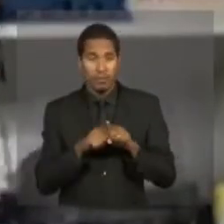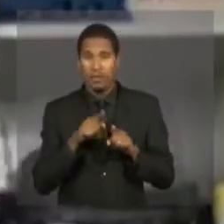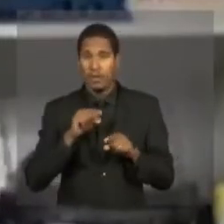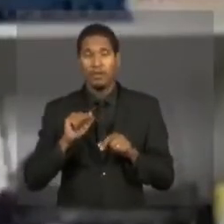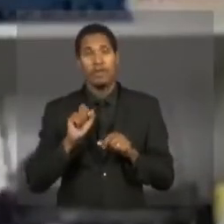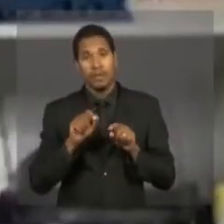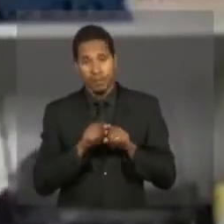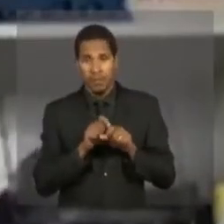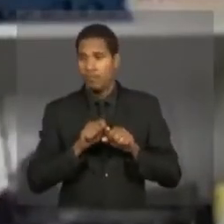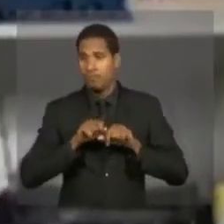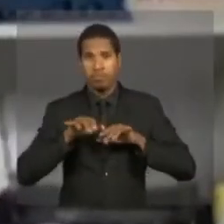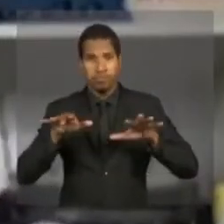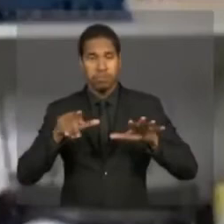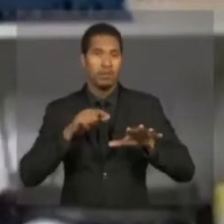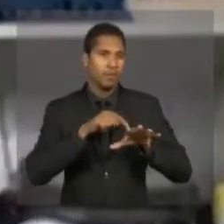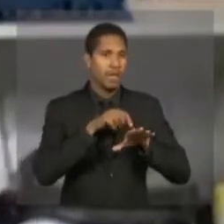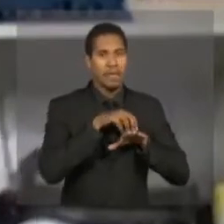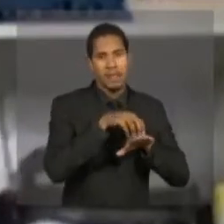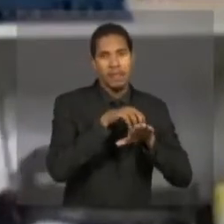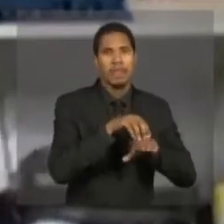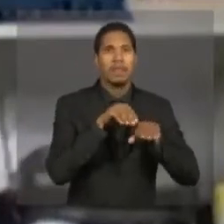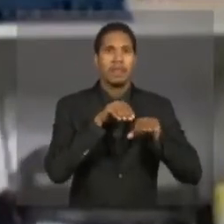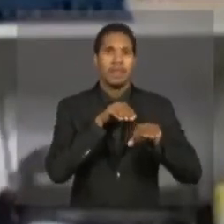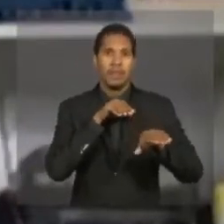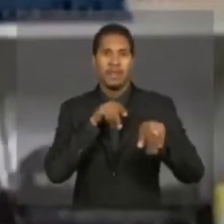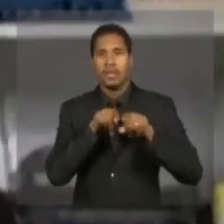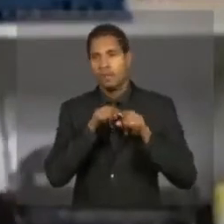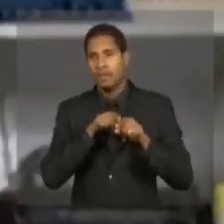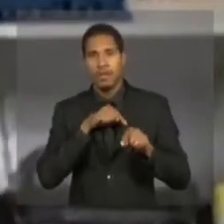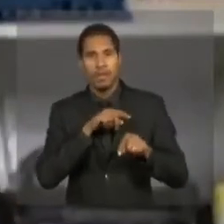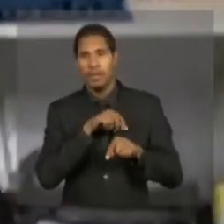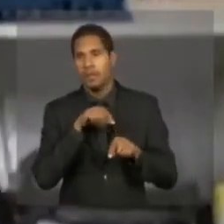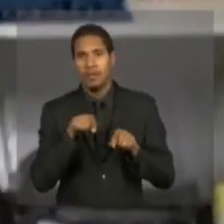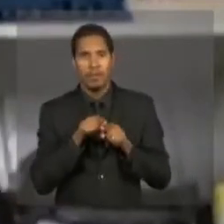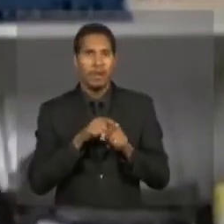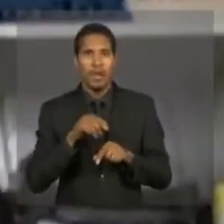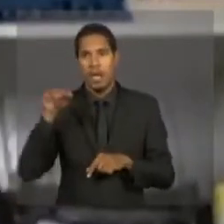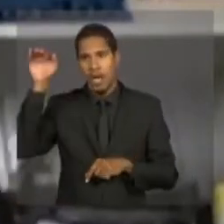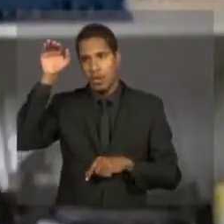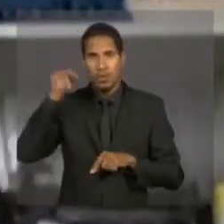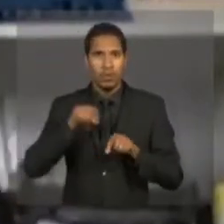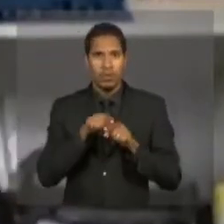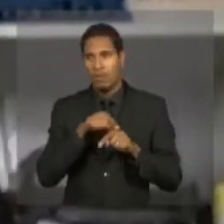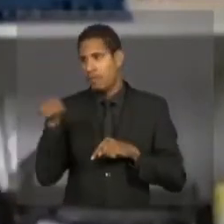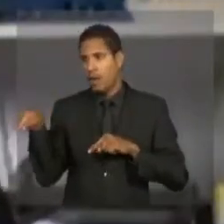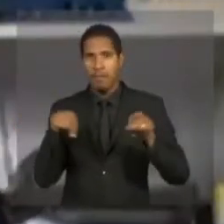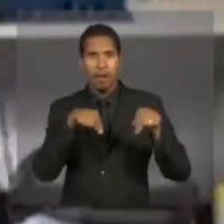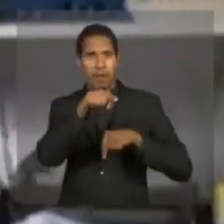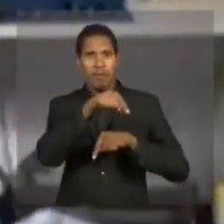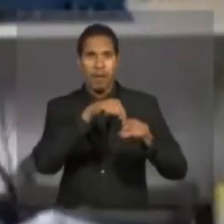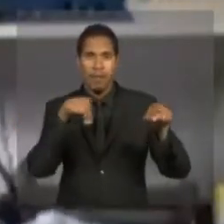o trânsito, impacta os deslocamentos todos, de adultos também.